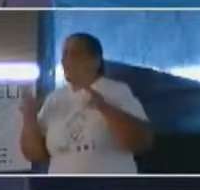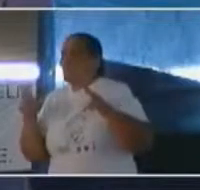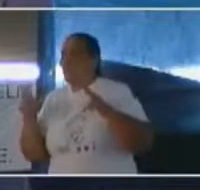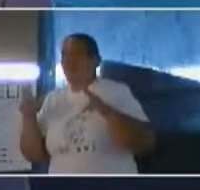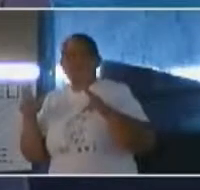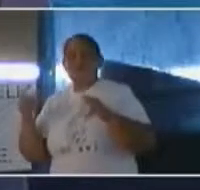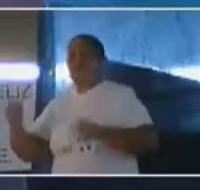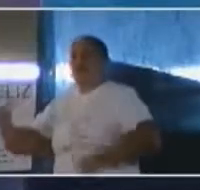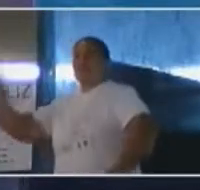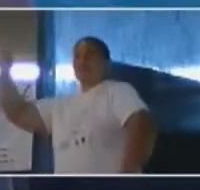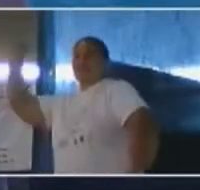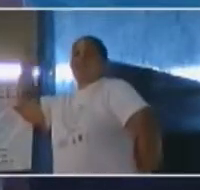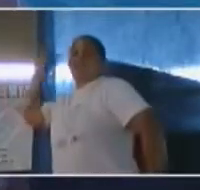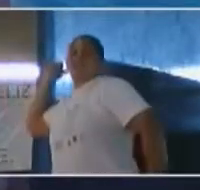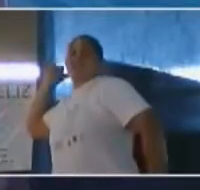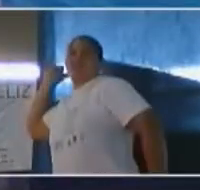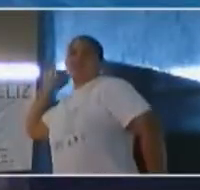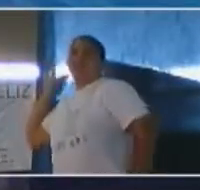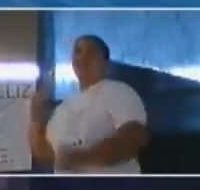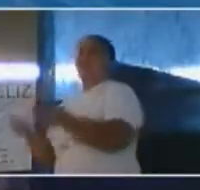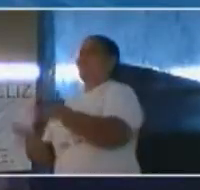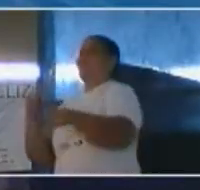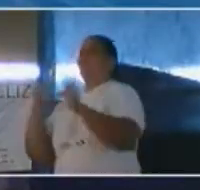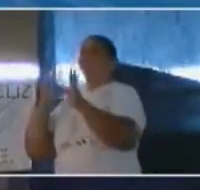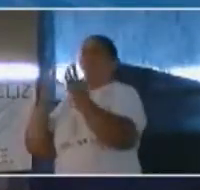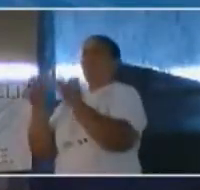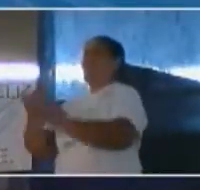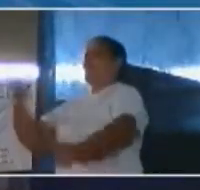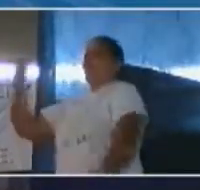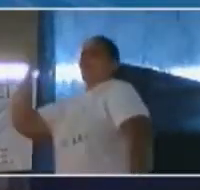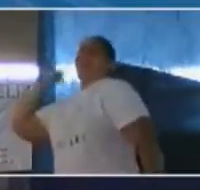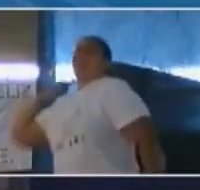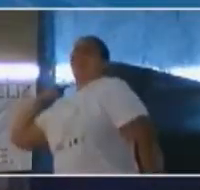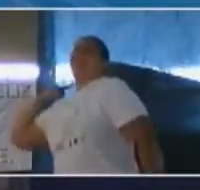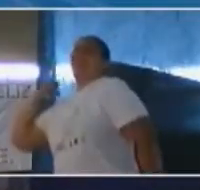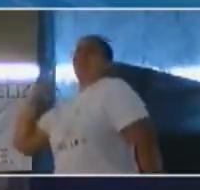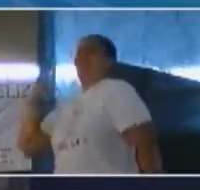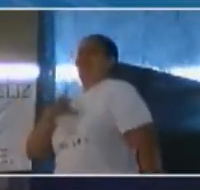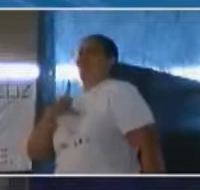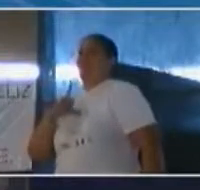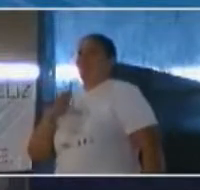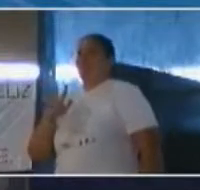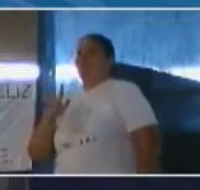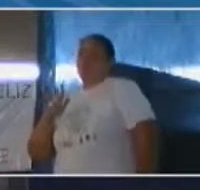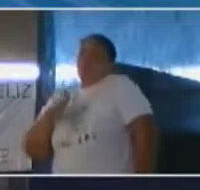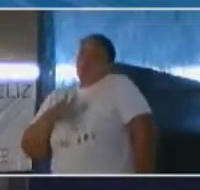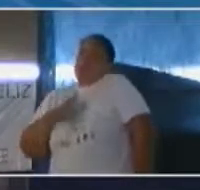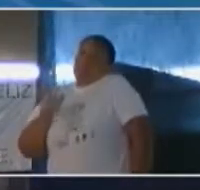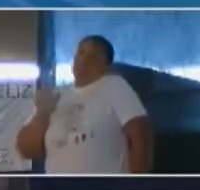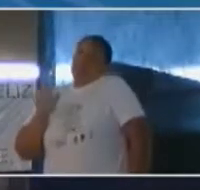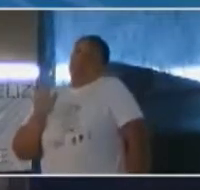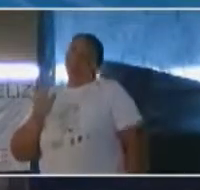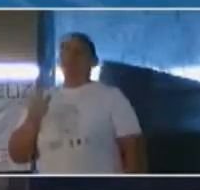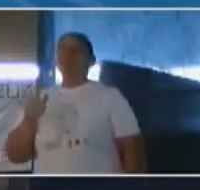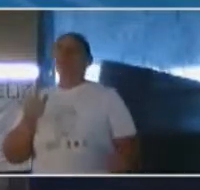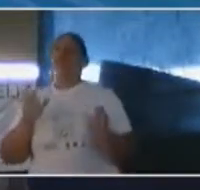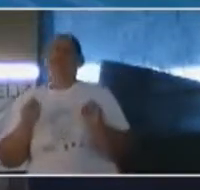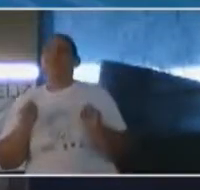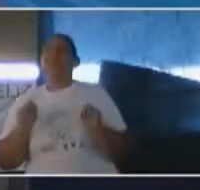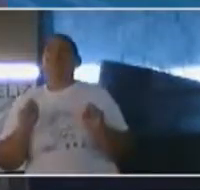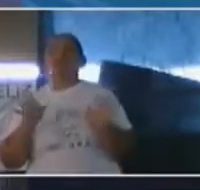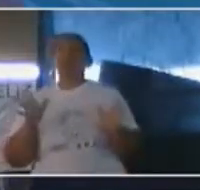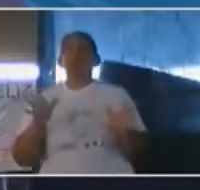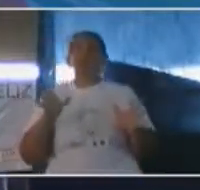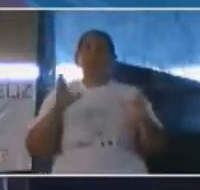quiseram. Talvez esse sentimento de bem-estar, de dever cumprido, esteja em